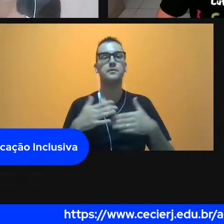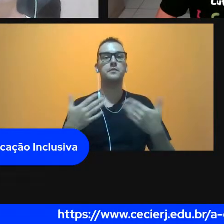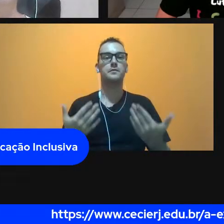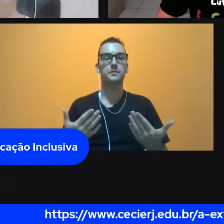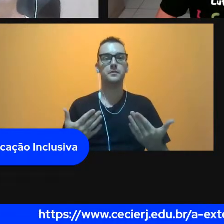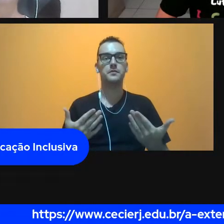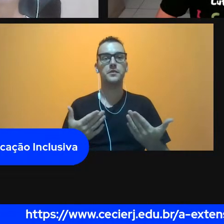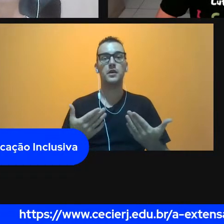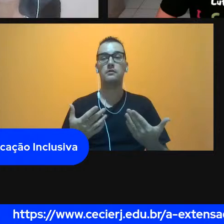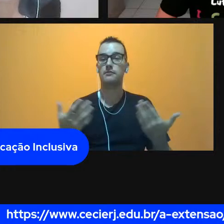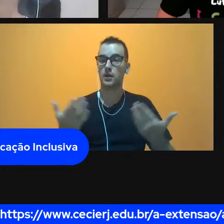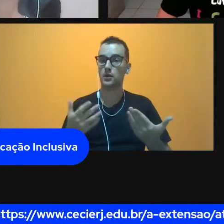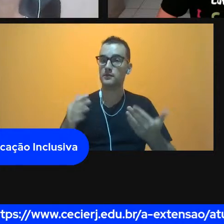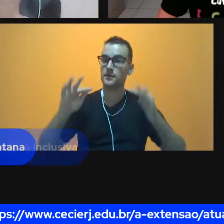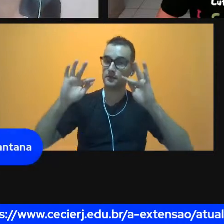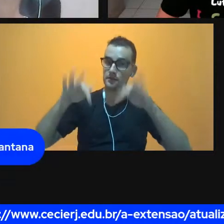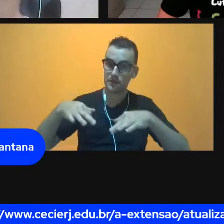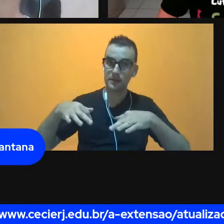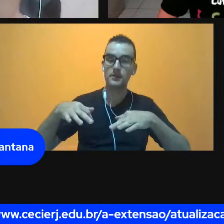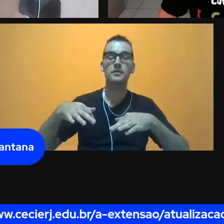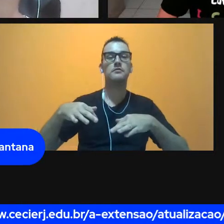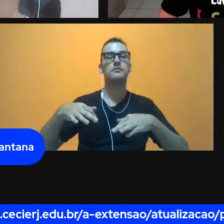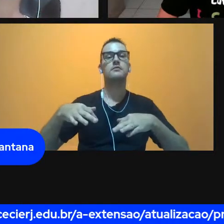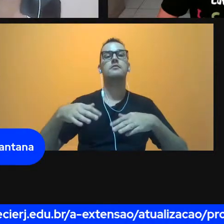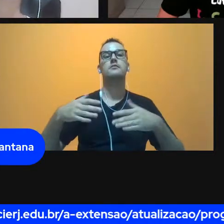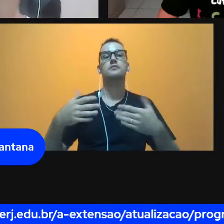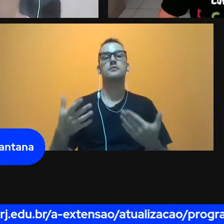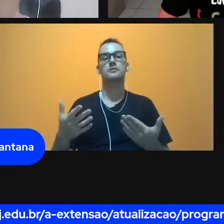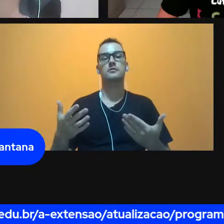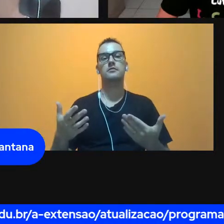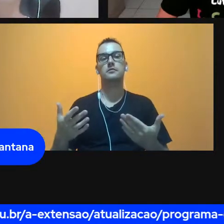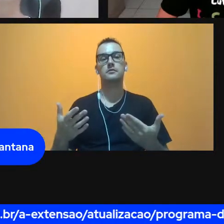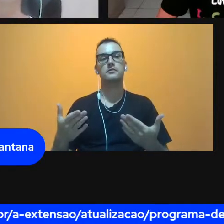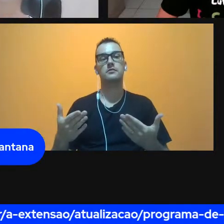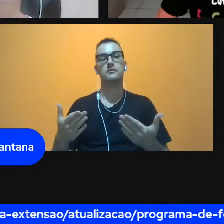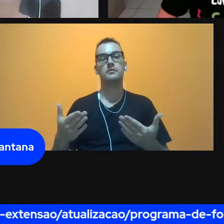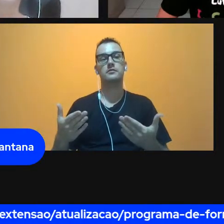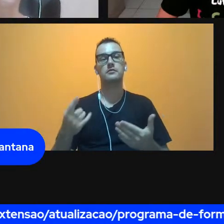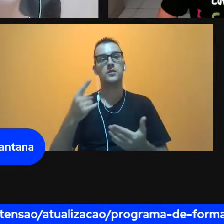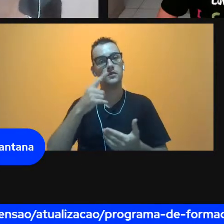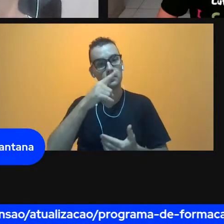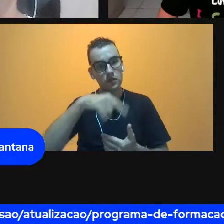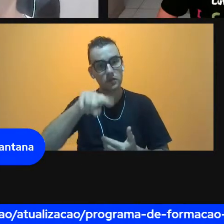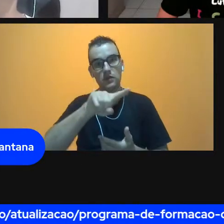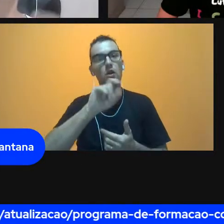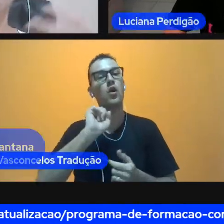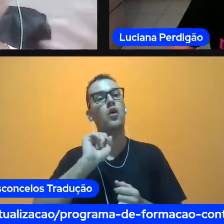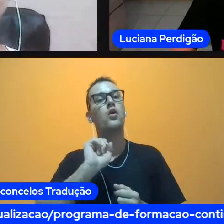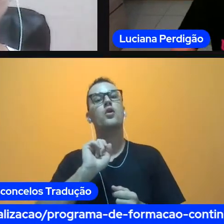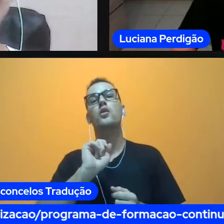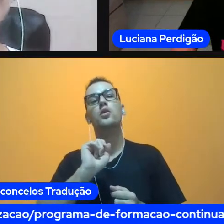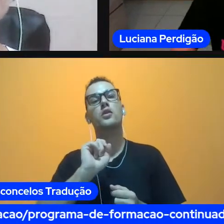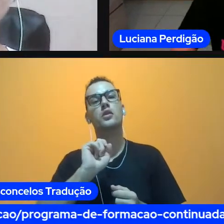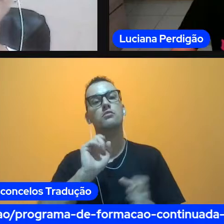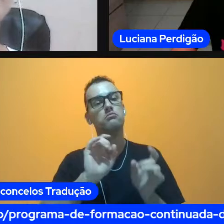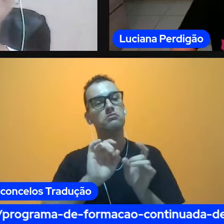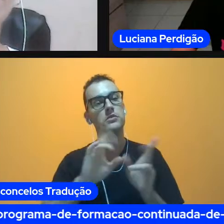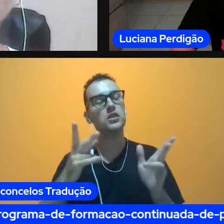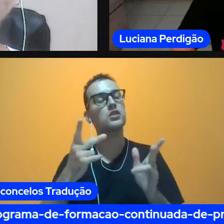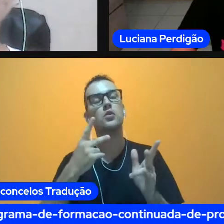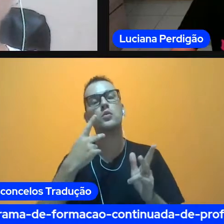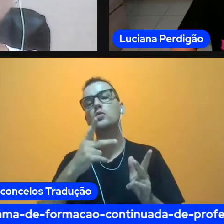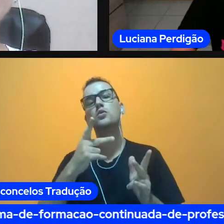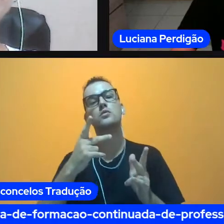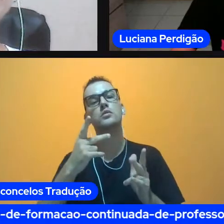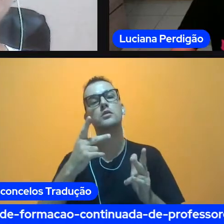vamos finalizando, tá? Eu gostaria que você, assim, deixasse seu recado, suas palavras finais para quem